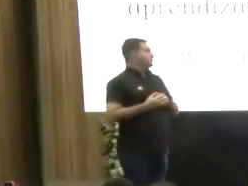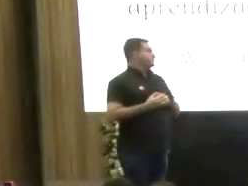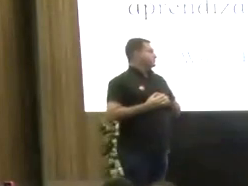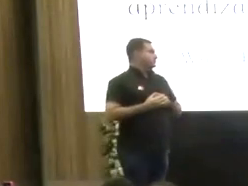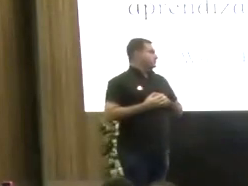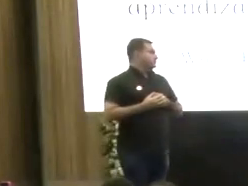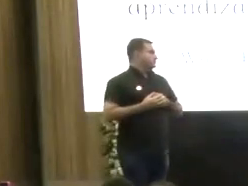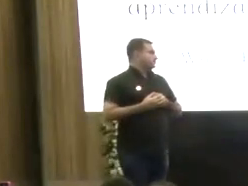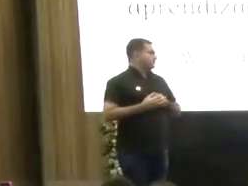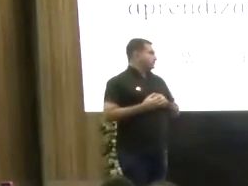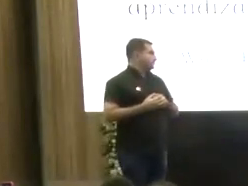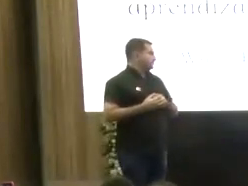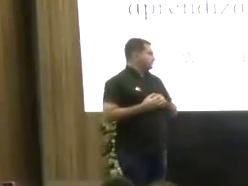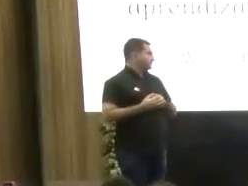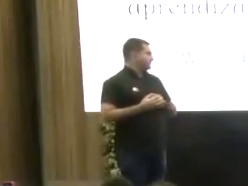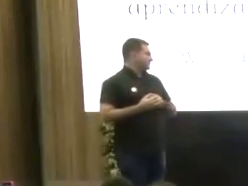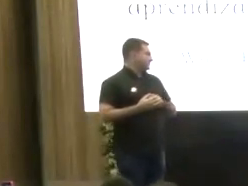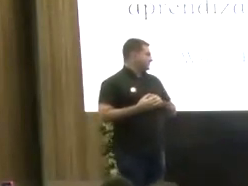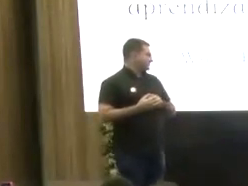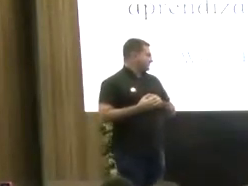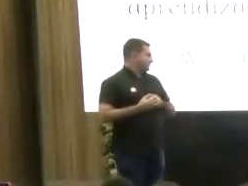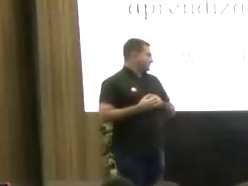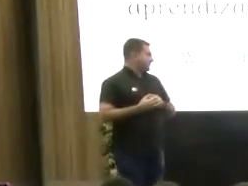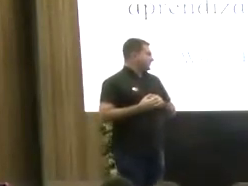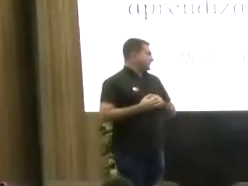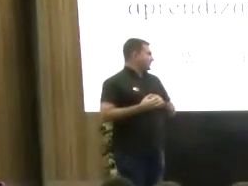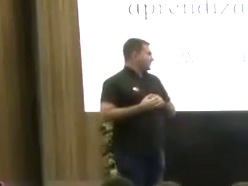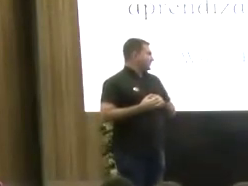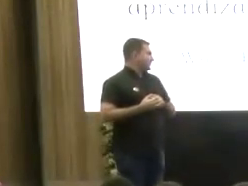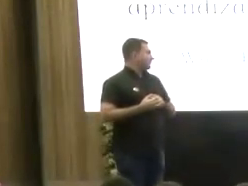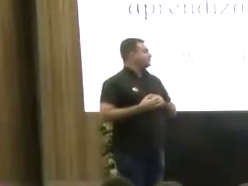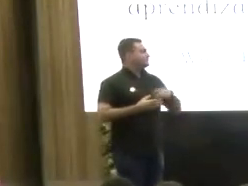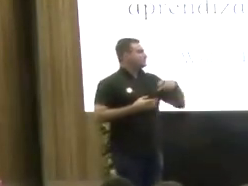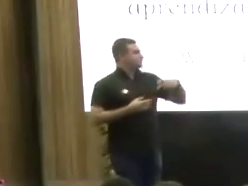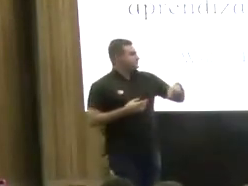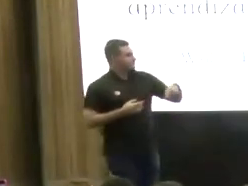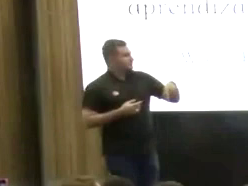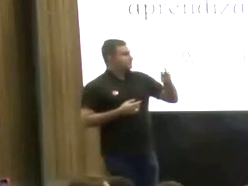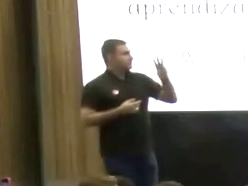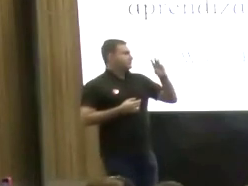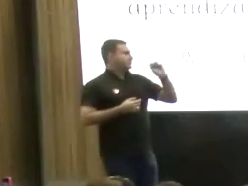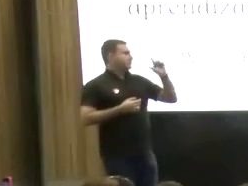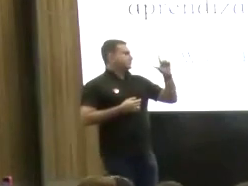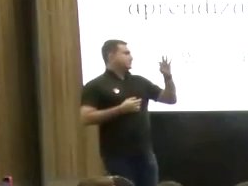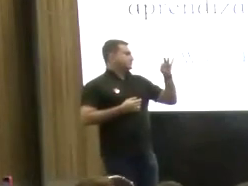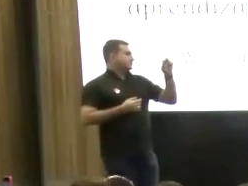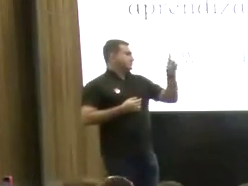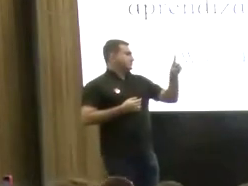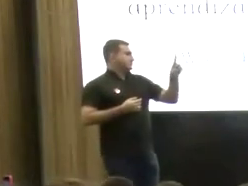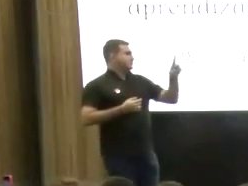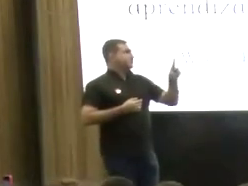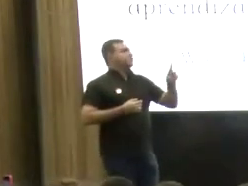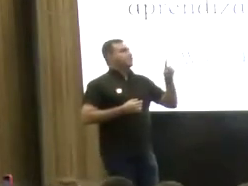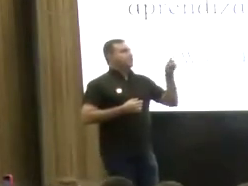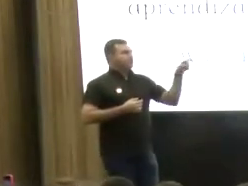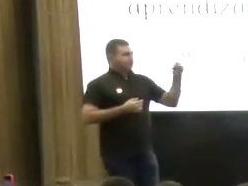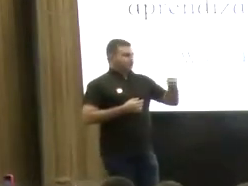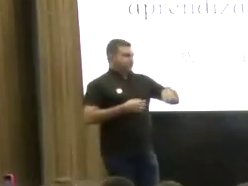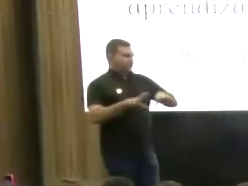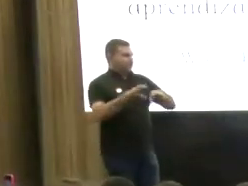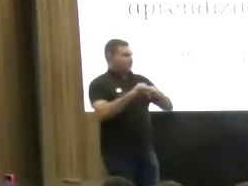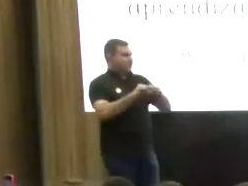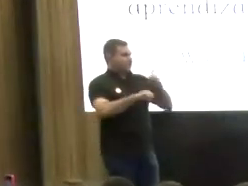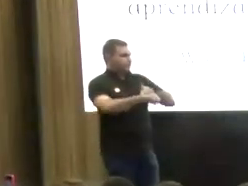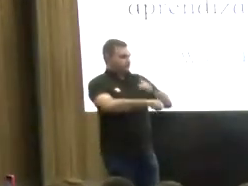Pode sentar, professor. O professor Walter Pinheiro Barbosa Júnior possui graduação em